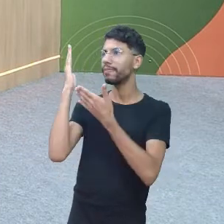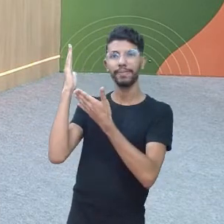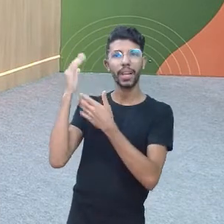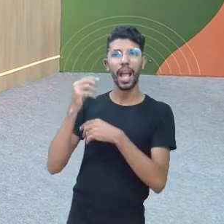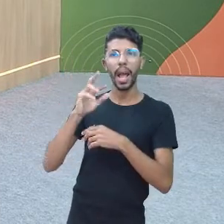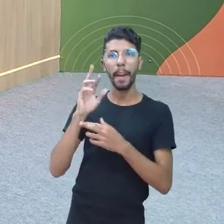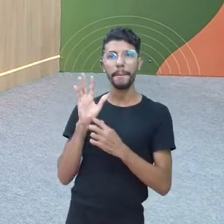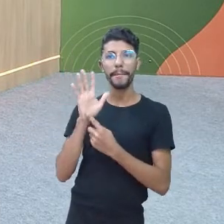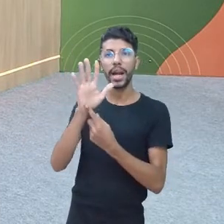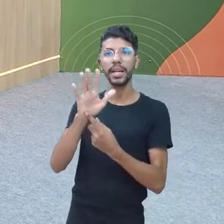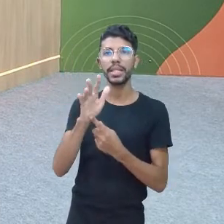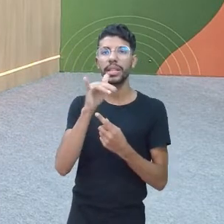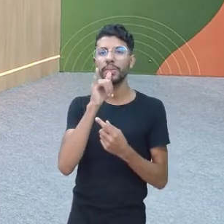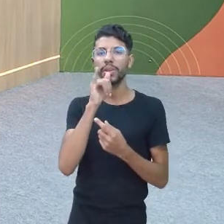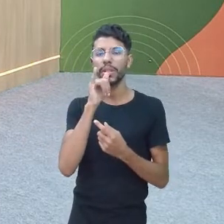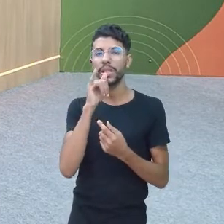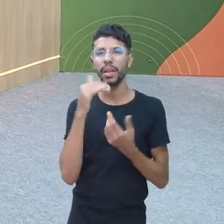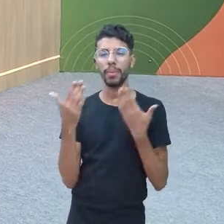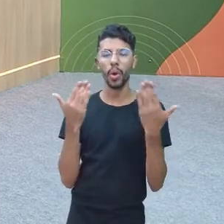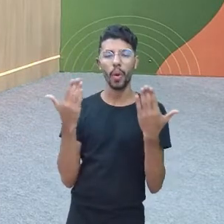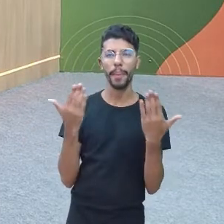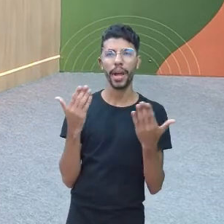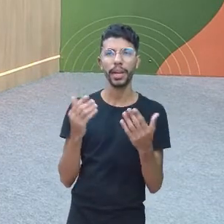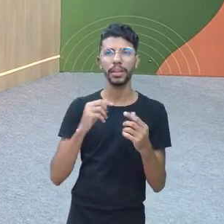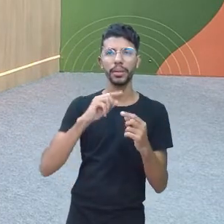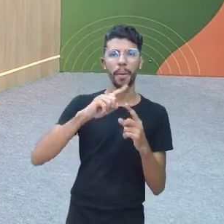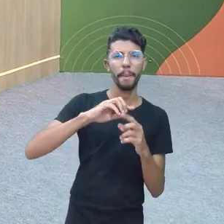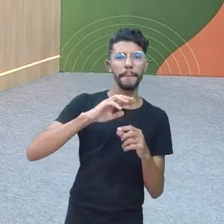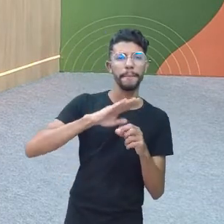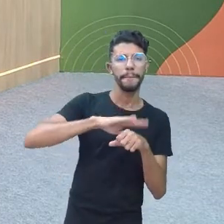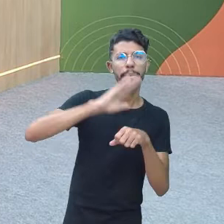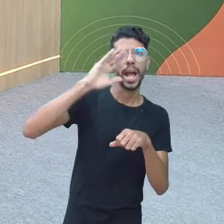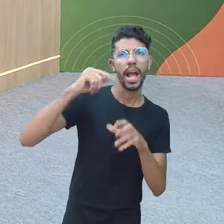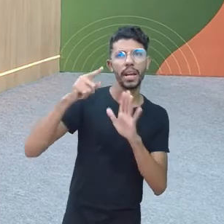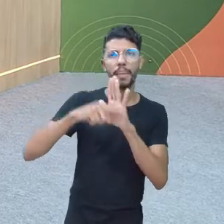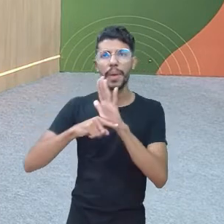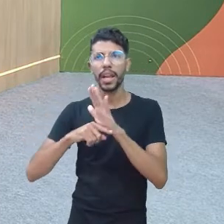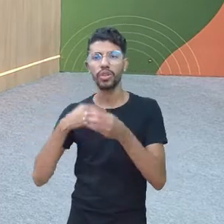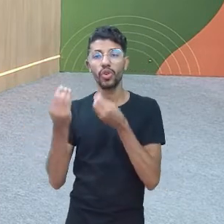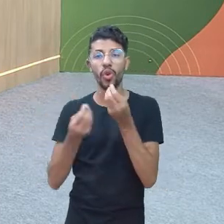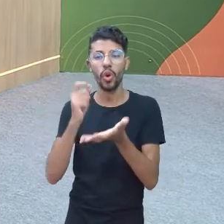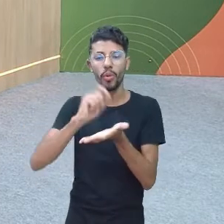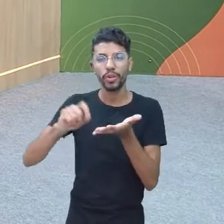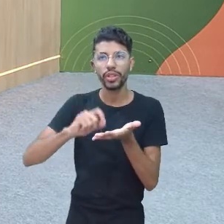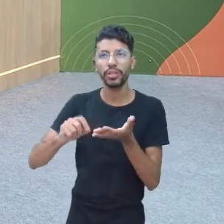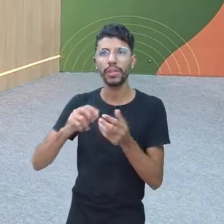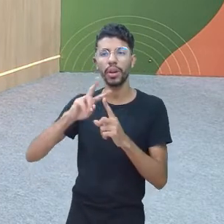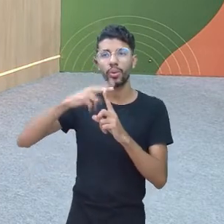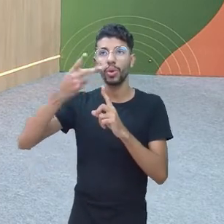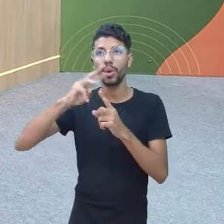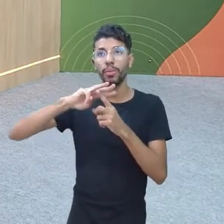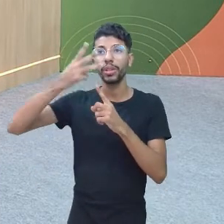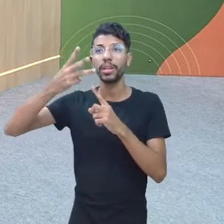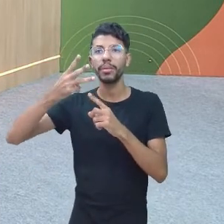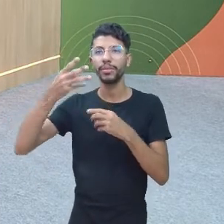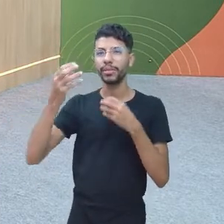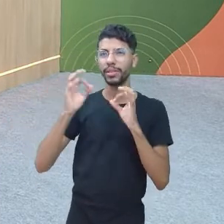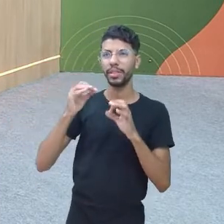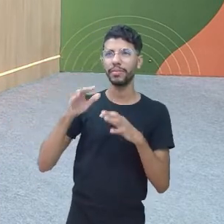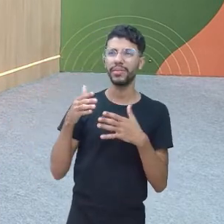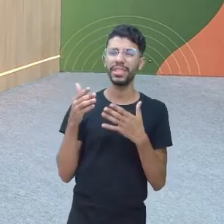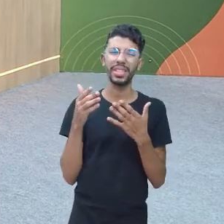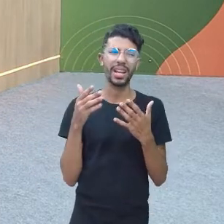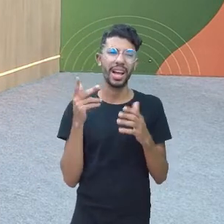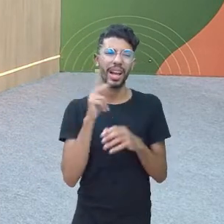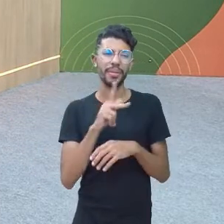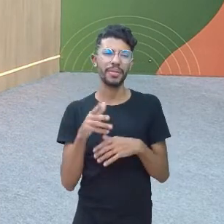coisas, a mais, a menos, como que eu vou escrever isso matematicamente? O dobro, o triplo? Ah, professora, essa parte já